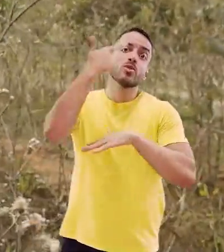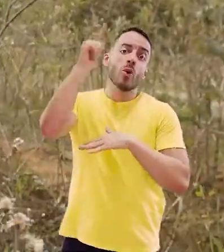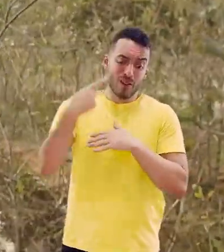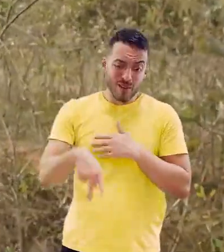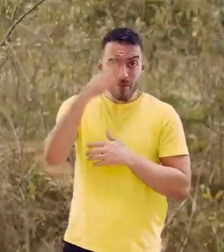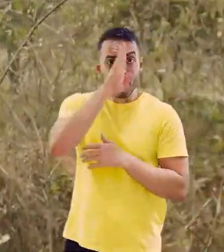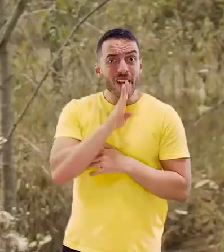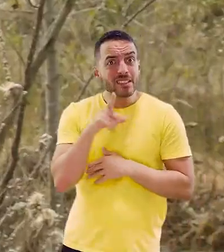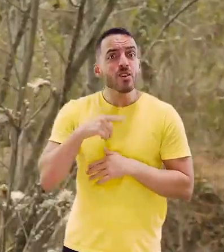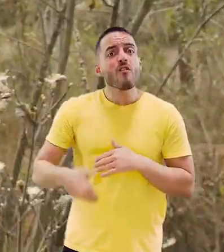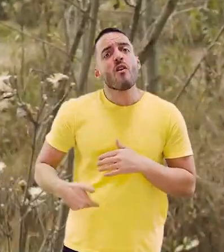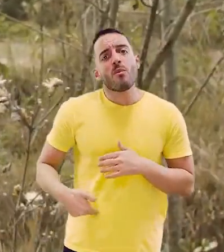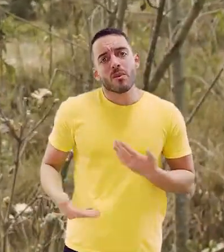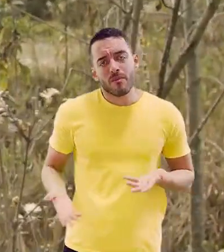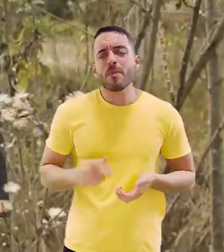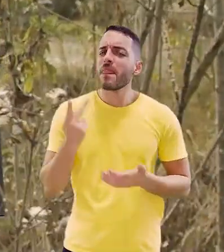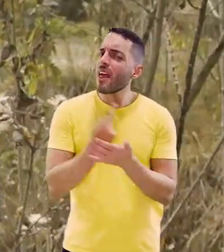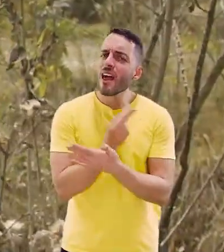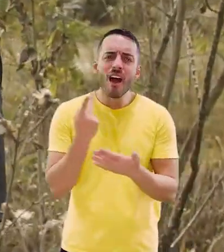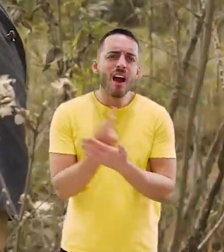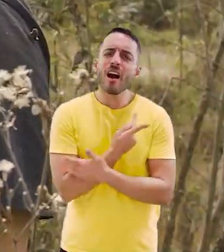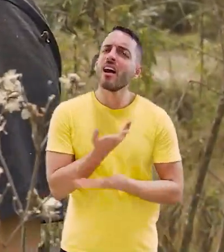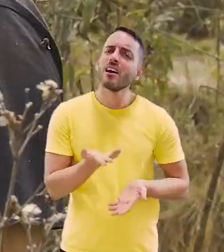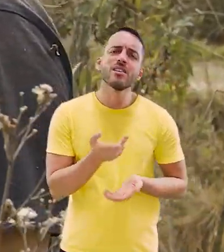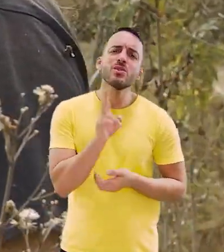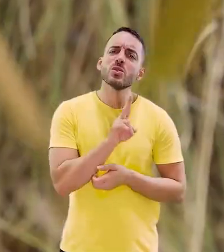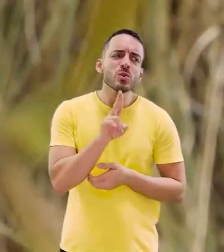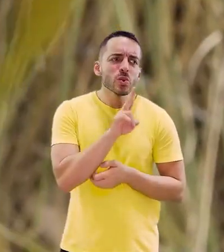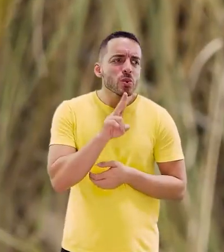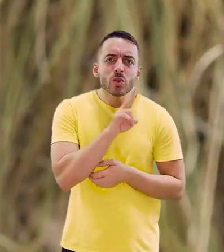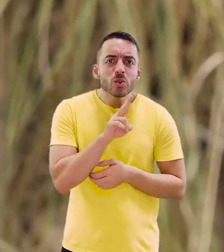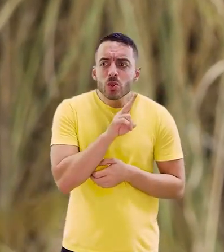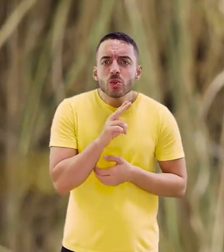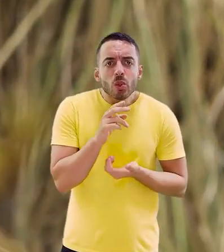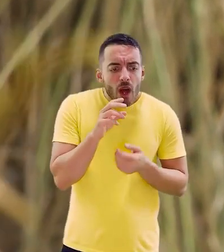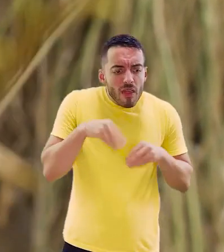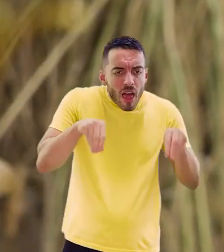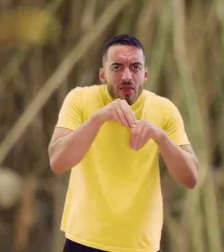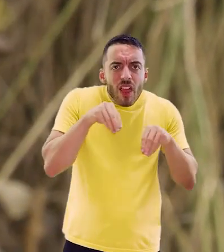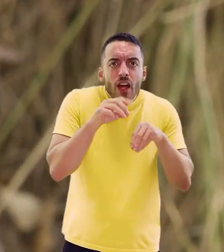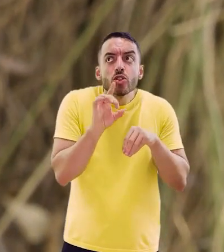Então está muito errado esse negócio, esse uso concentrado de terra na mão de poucos, tá,